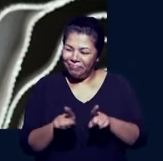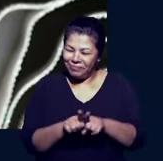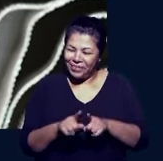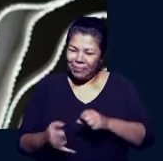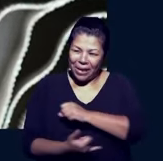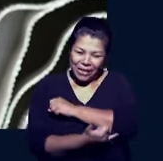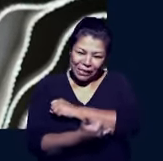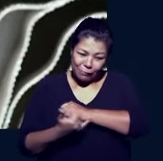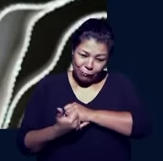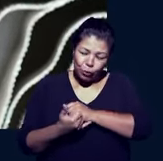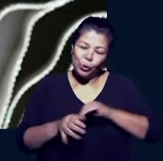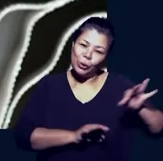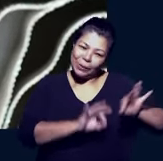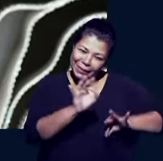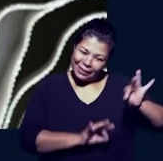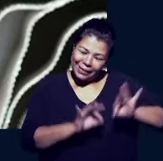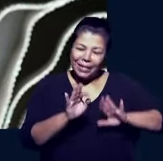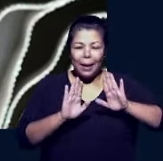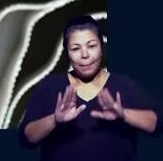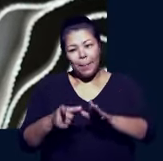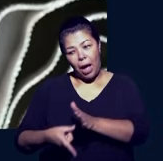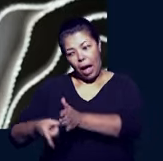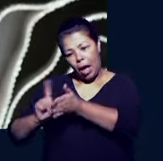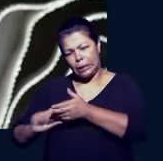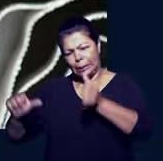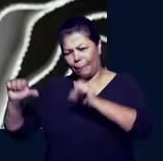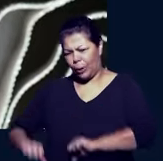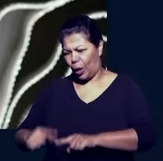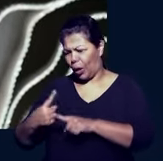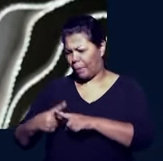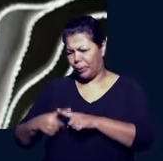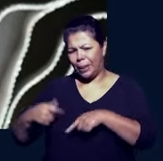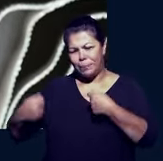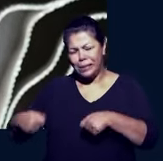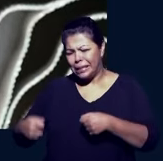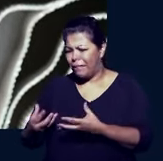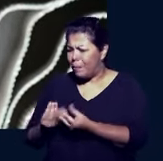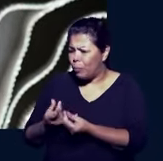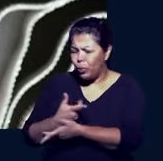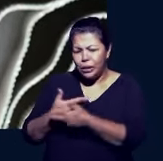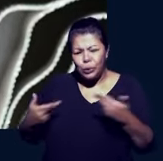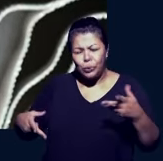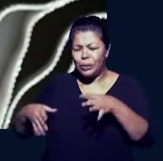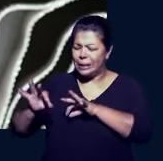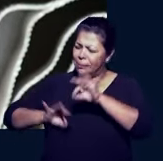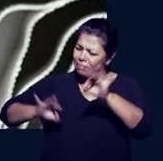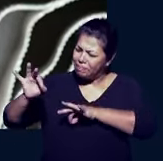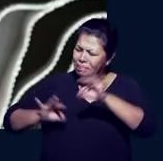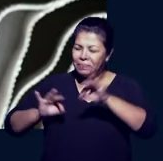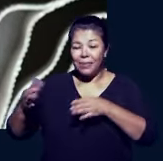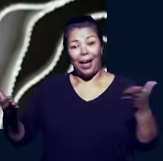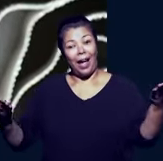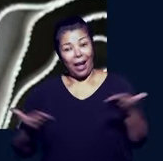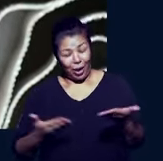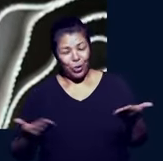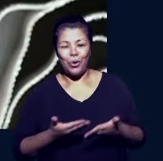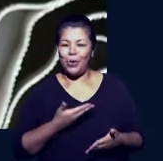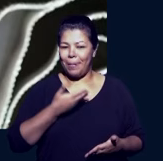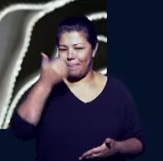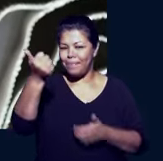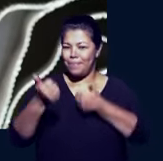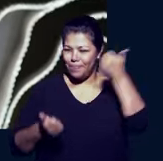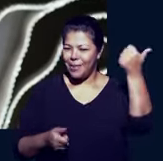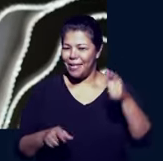até transbordar de repente você tinha que criar os caminhos para poder escoar com muita dificuldade isso gerava uma série de complicações paraa cadeia atrás até a própria